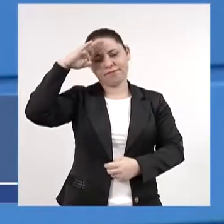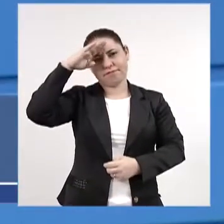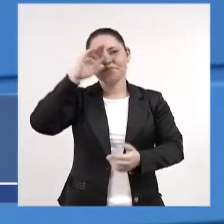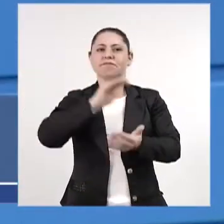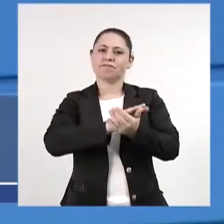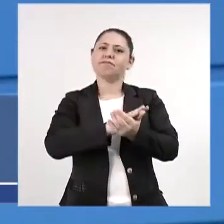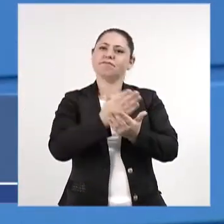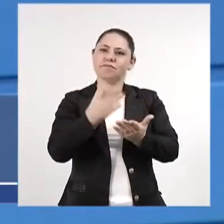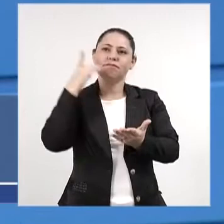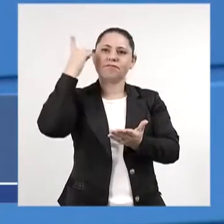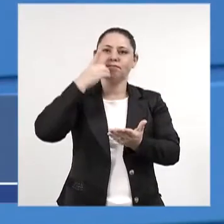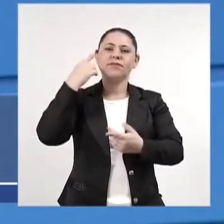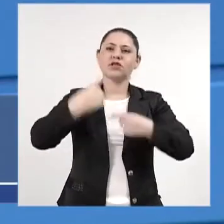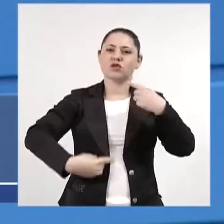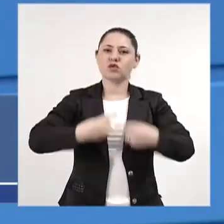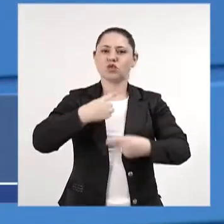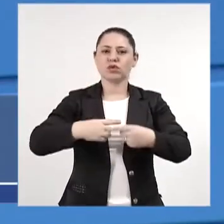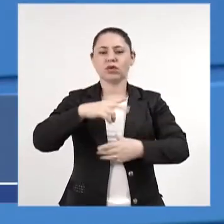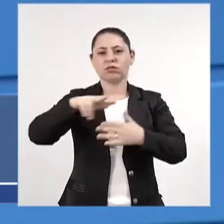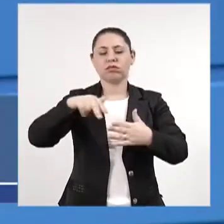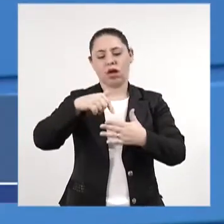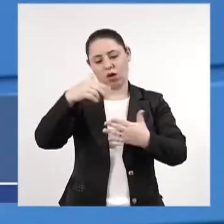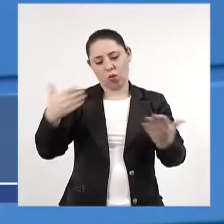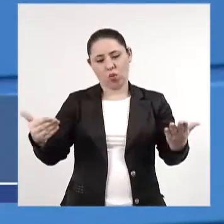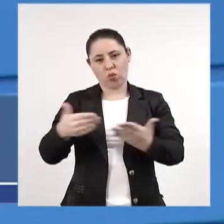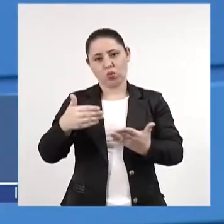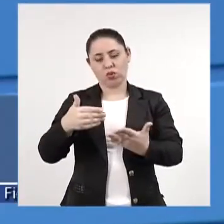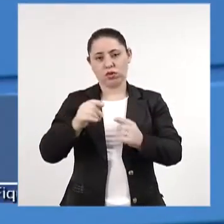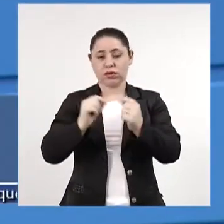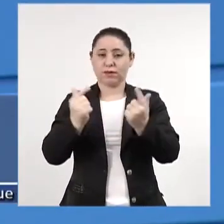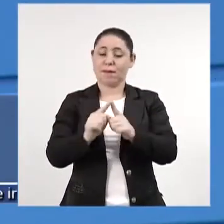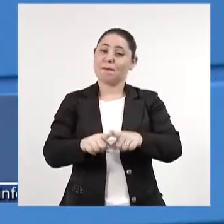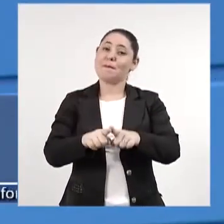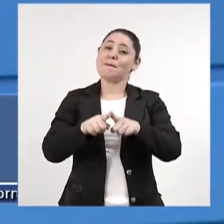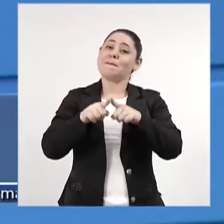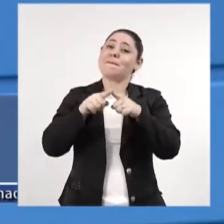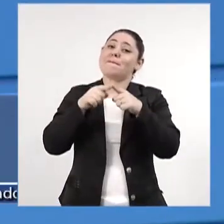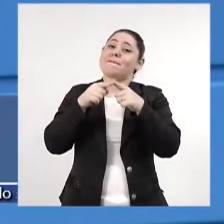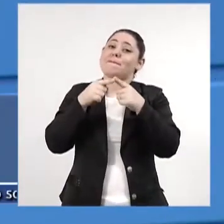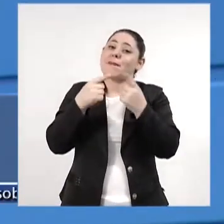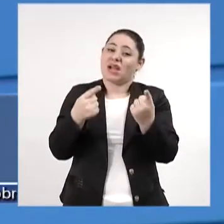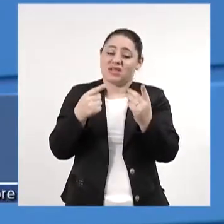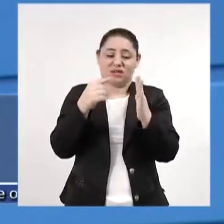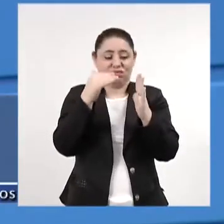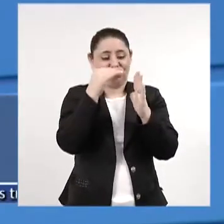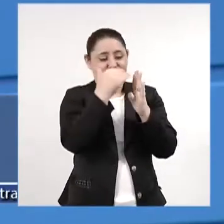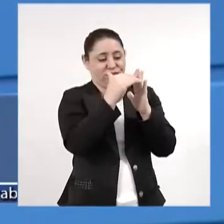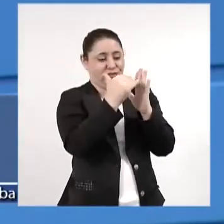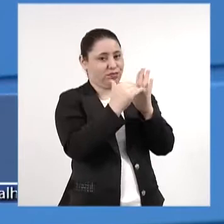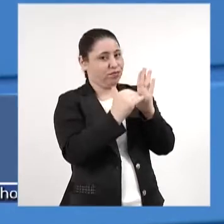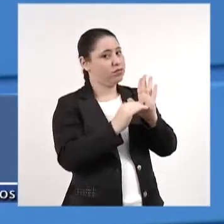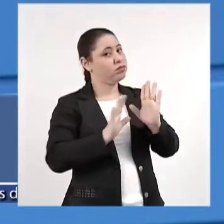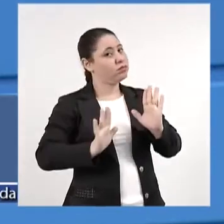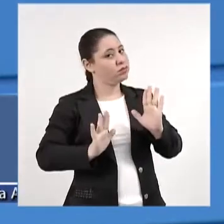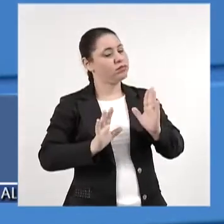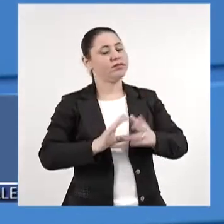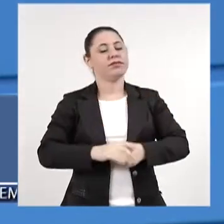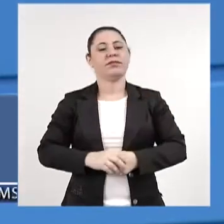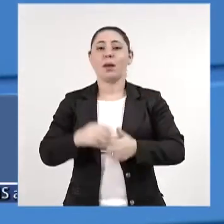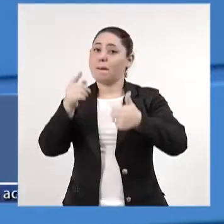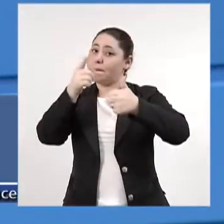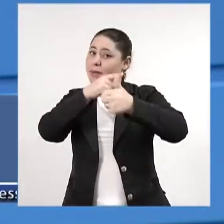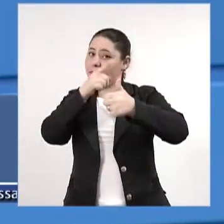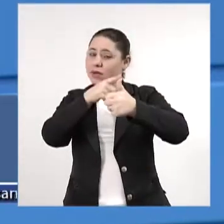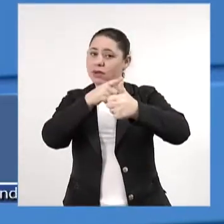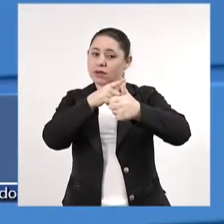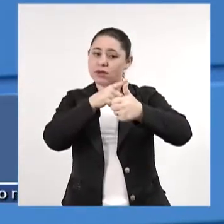Vossa Excelência por trazer discussão esse tema nesta casa, porém, eu coloco algumas ponderações. Primeiro,